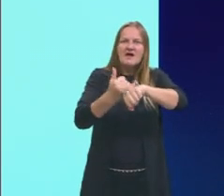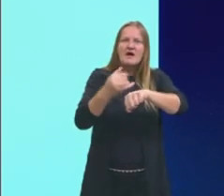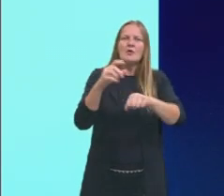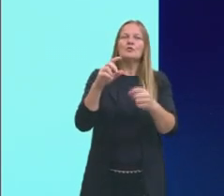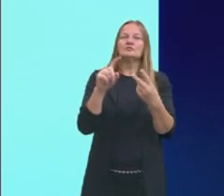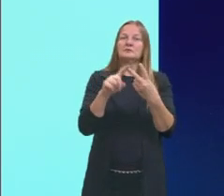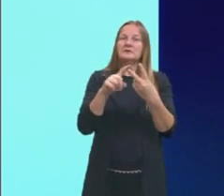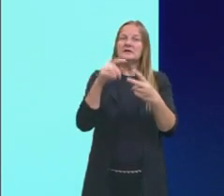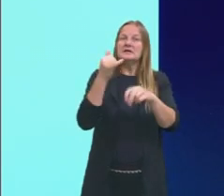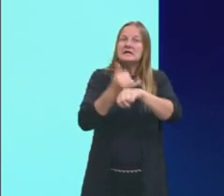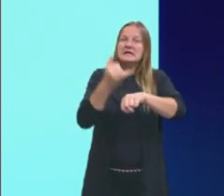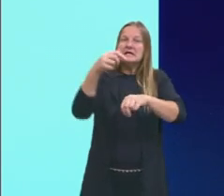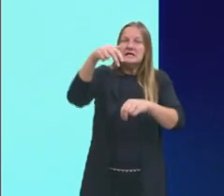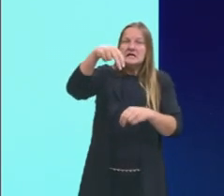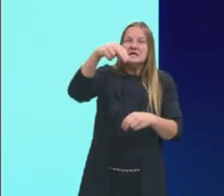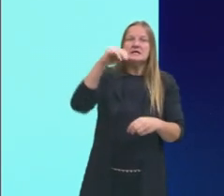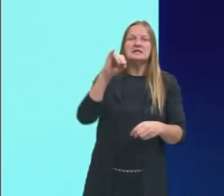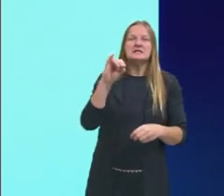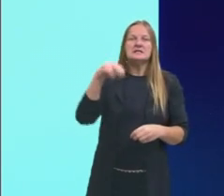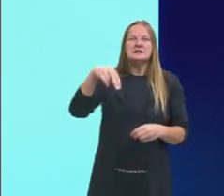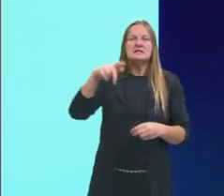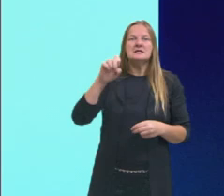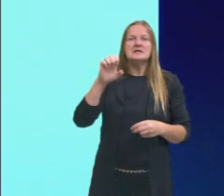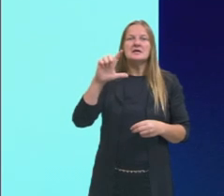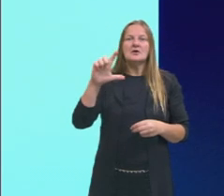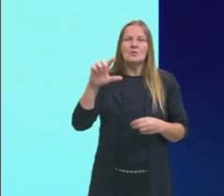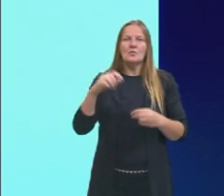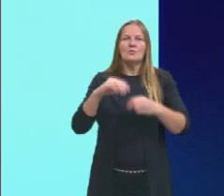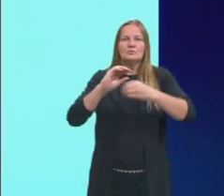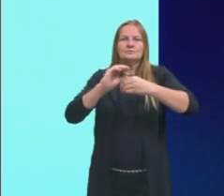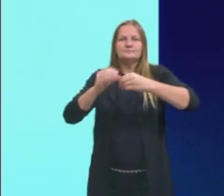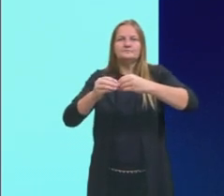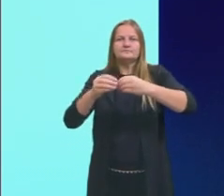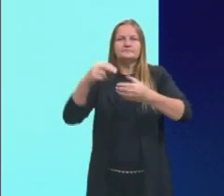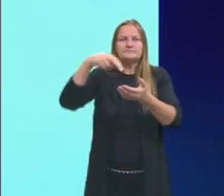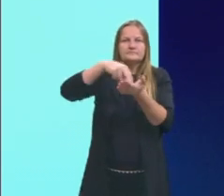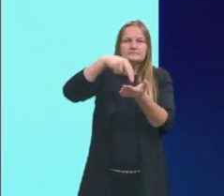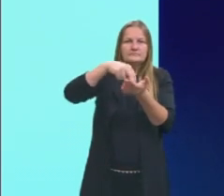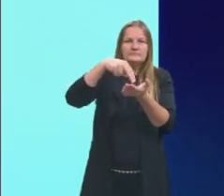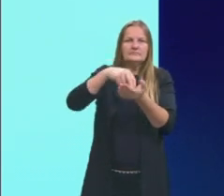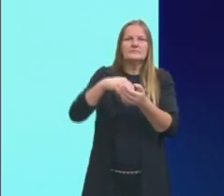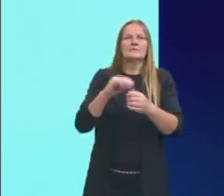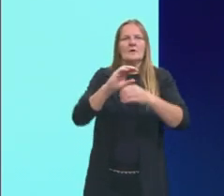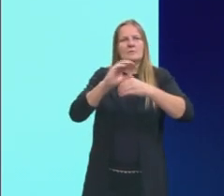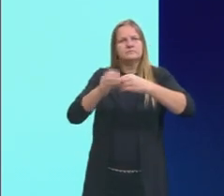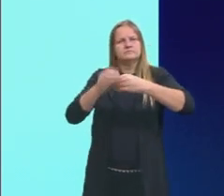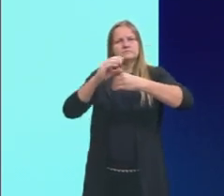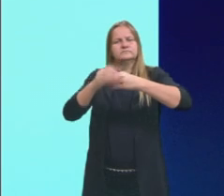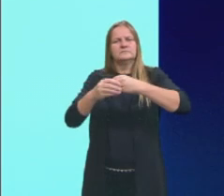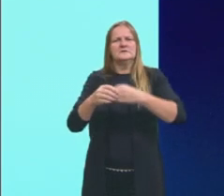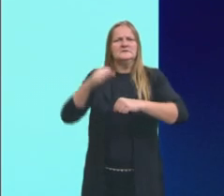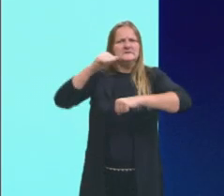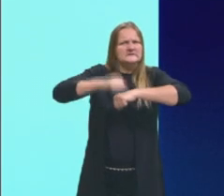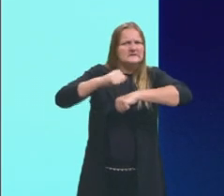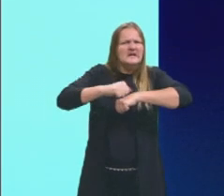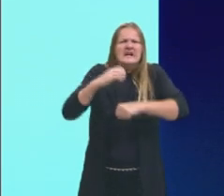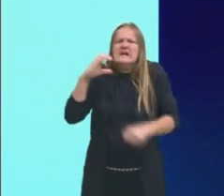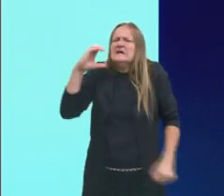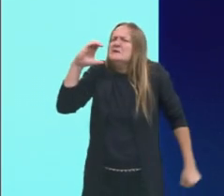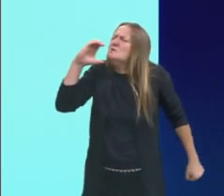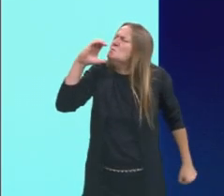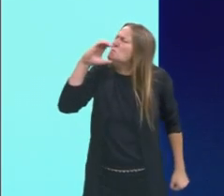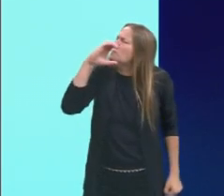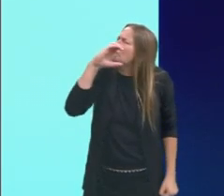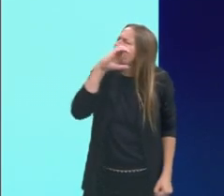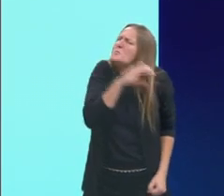tá agoniado parte interna um pouco mais ferrosa parte externa um pouco mais níquel tá grudado extremamente quente